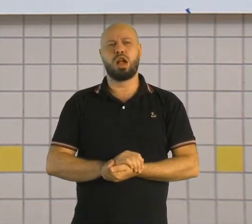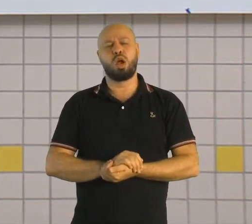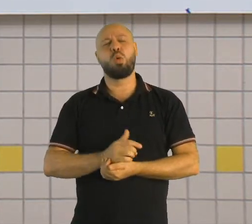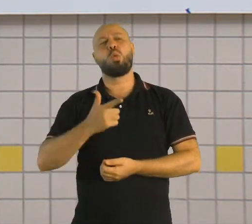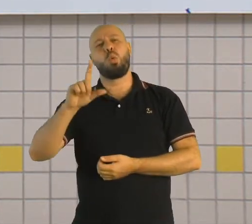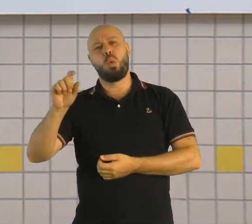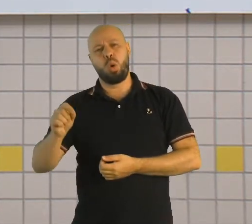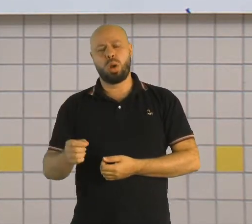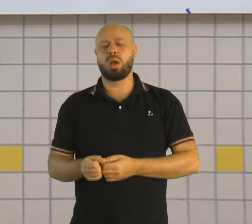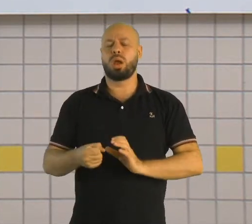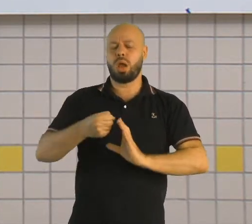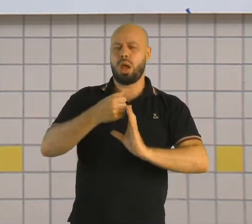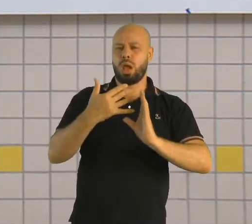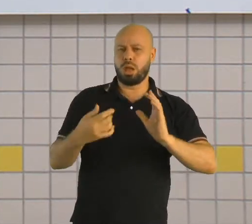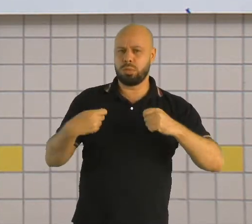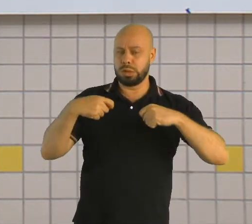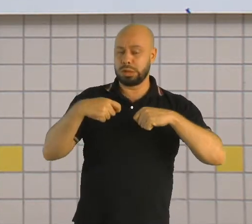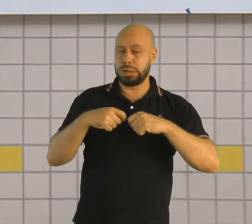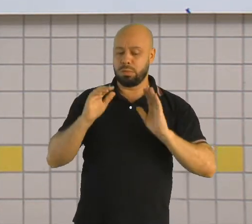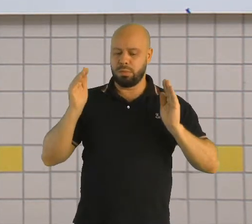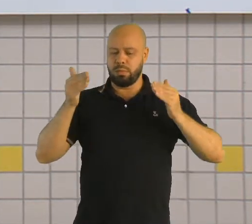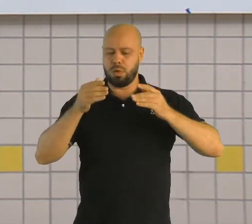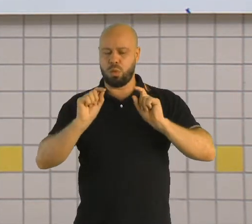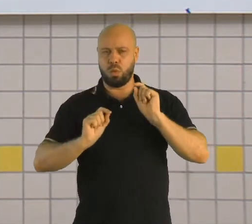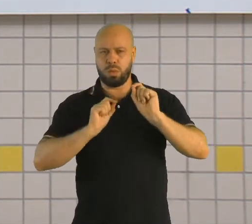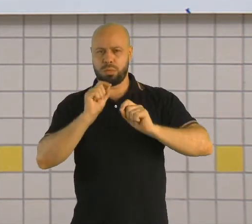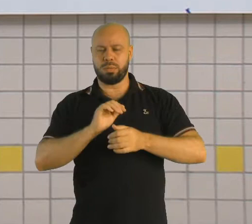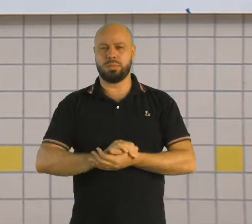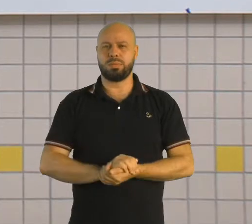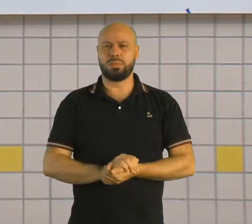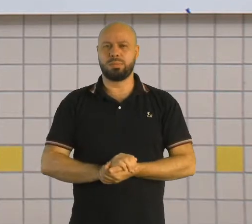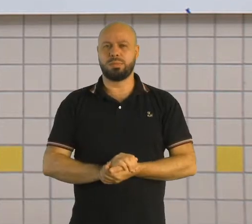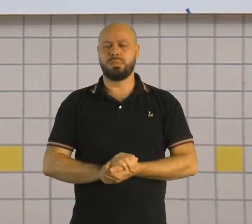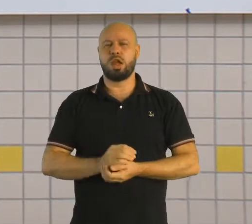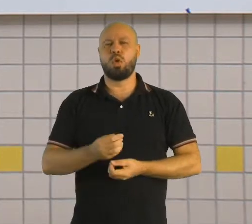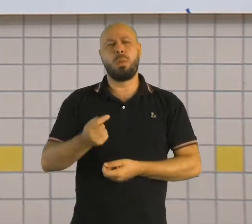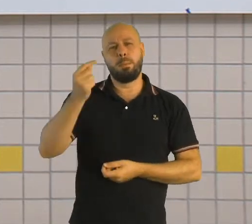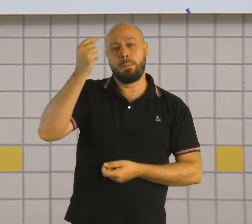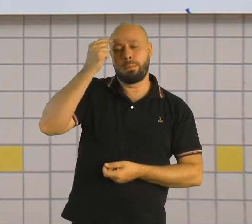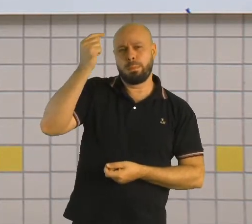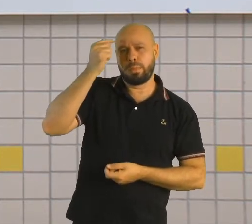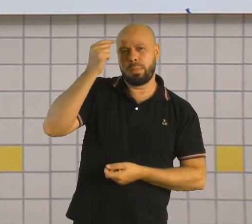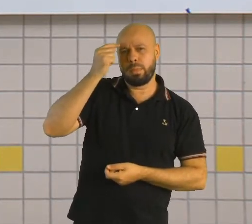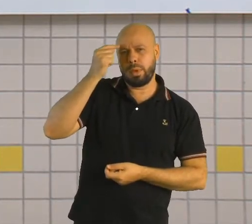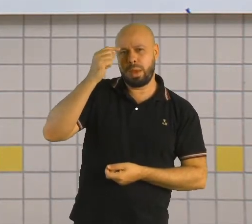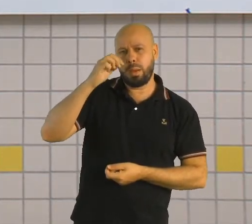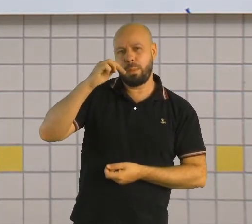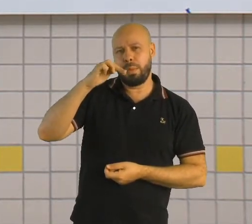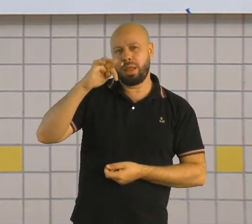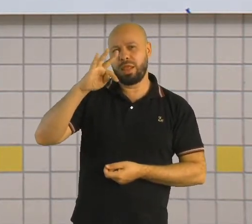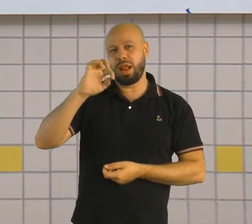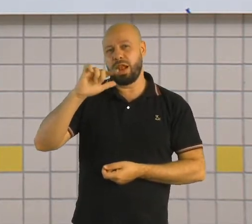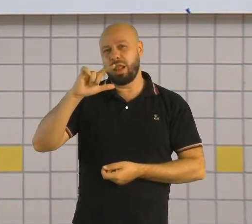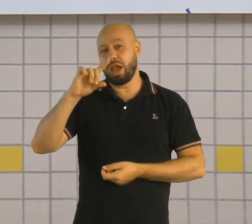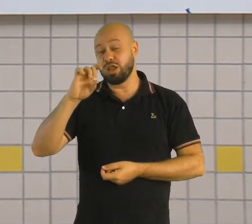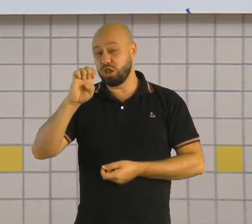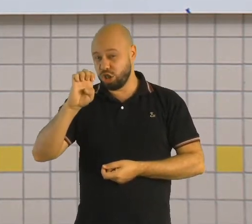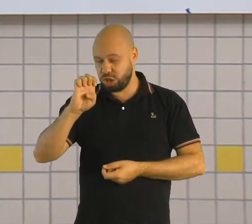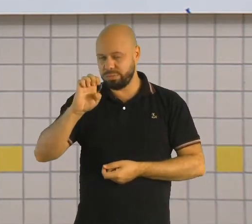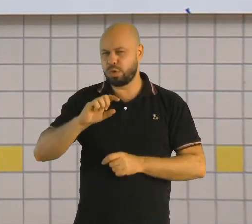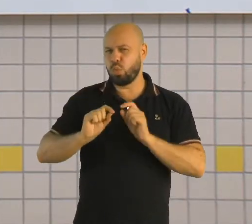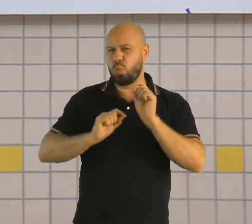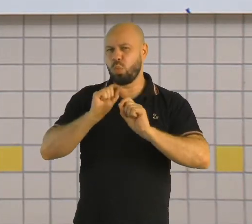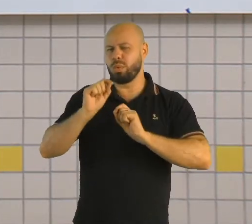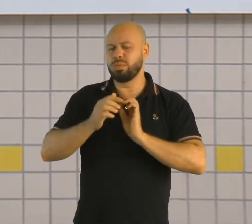também devemos destacar é sobre a localidade. Porque tem que ter um local, todo fato histórico ele tem